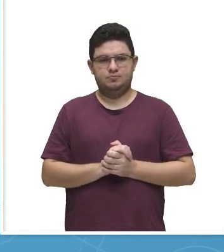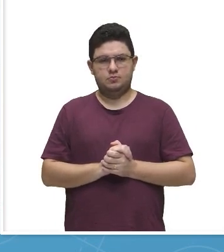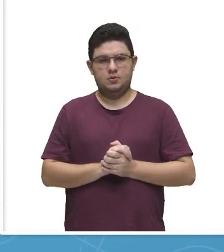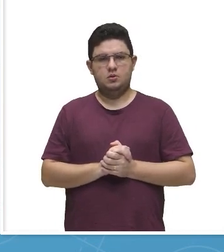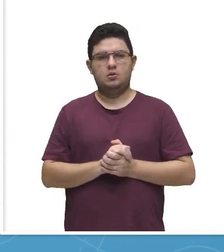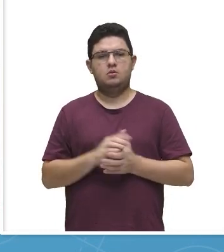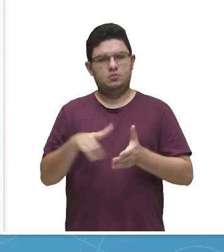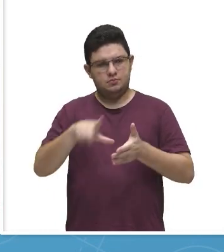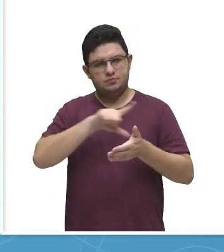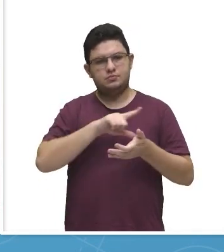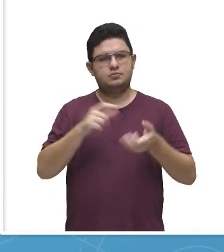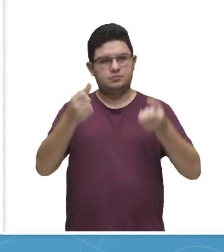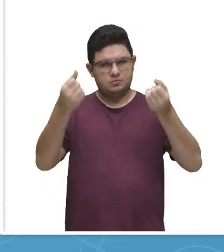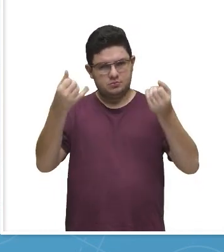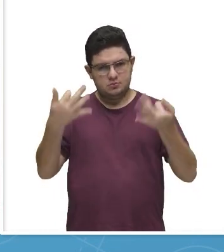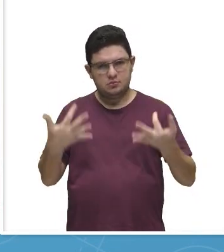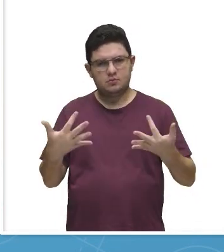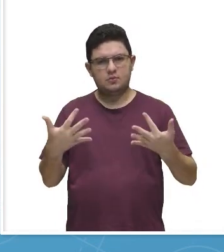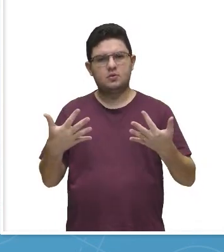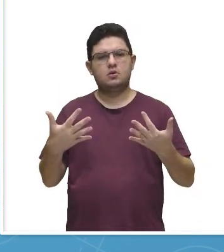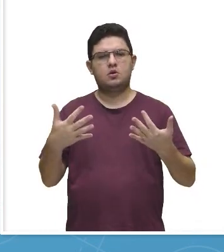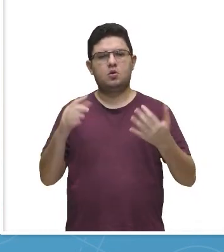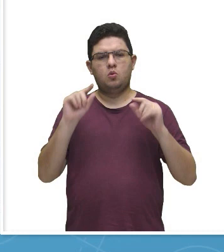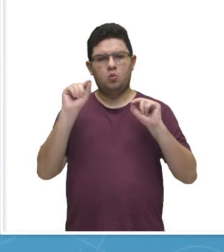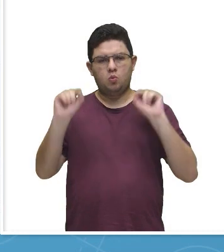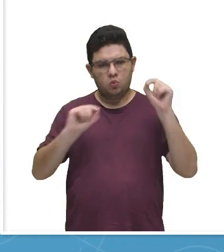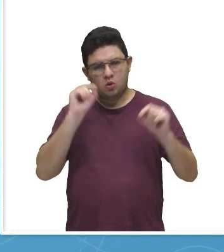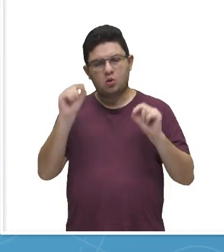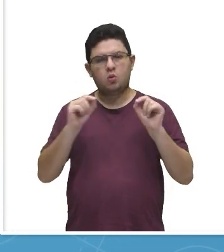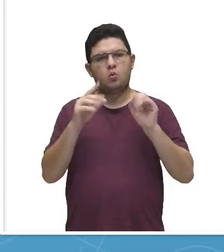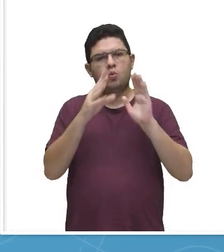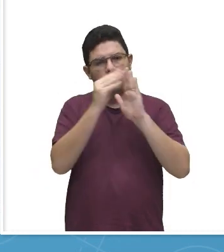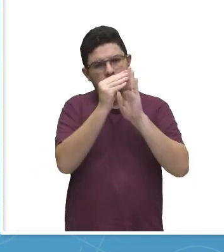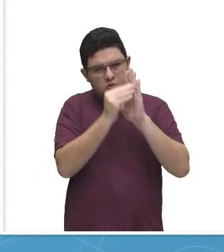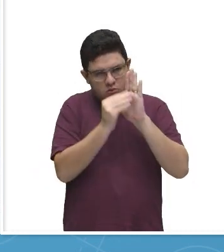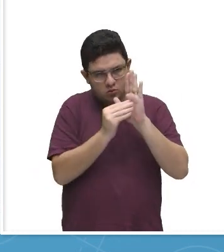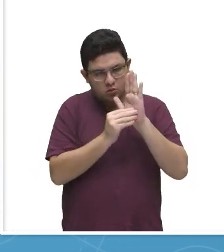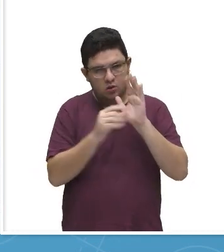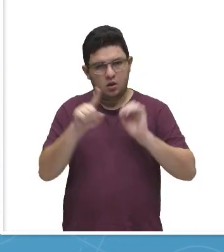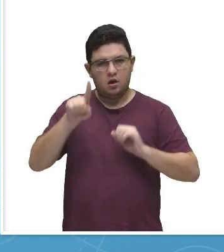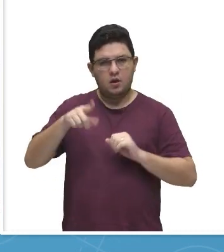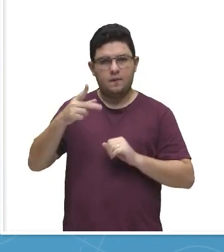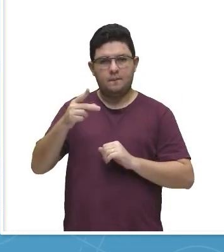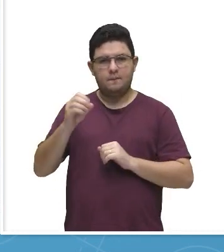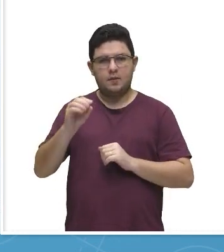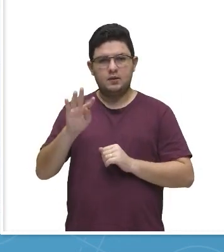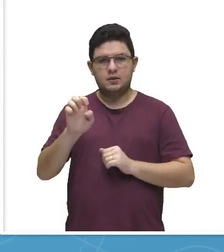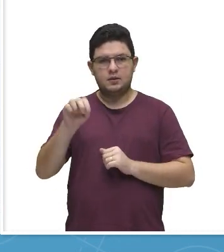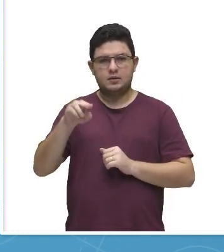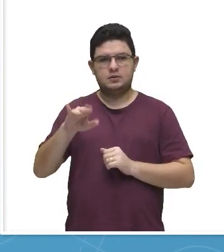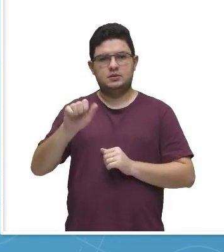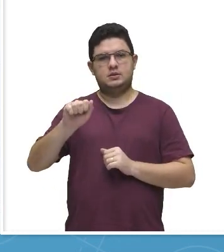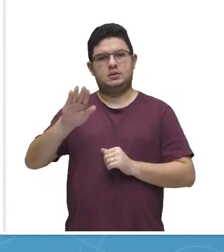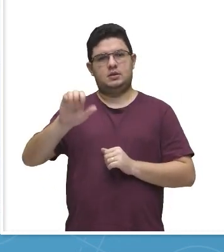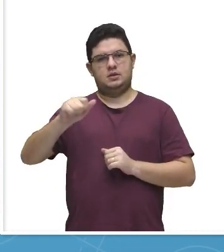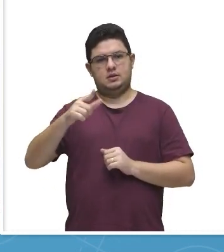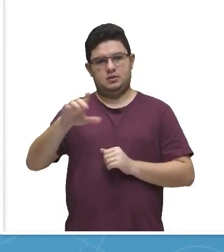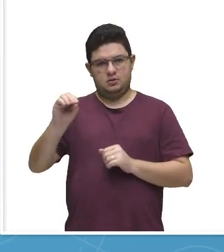o conteúdo da aula de hoje é de potenciação e propriedades da potenciação com números inteiros.